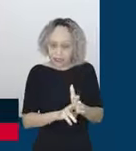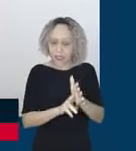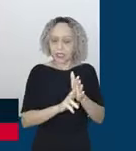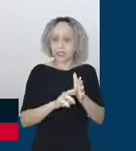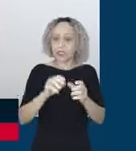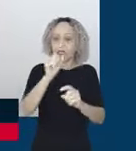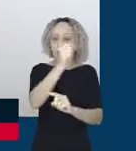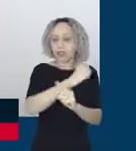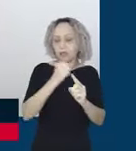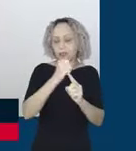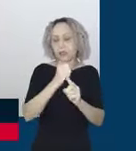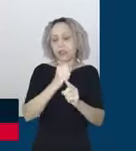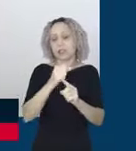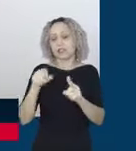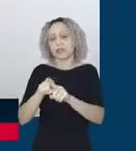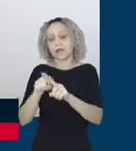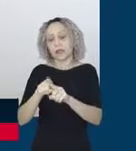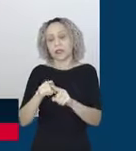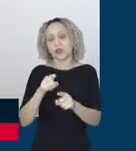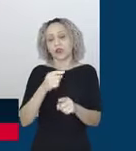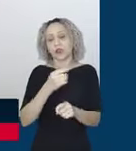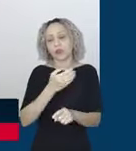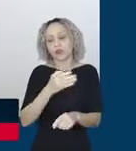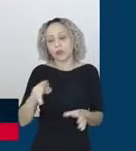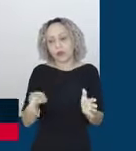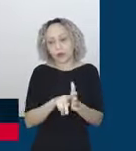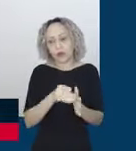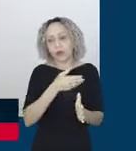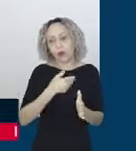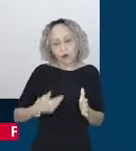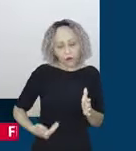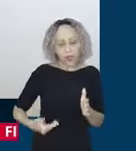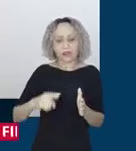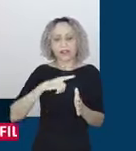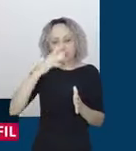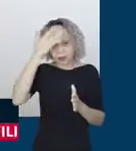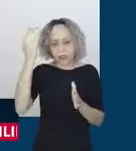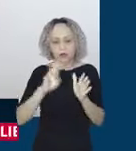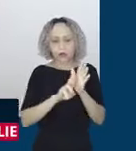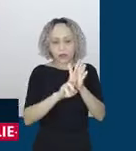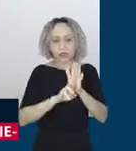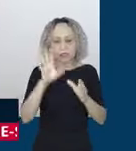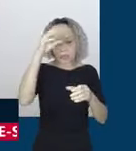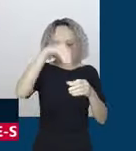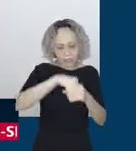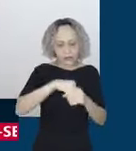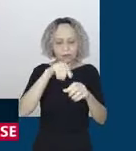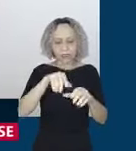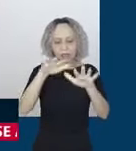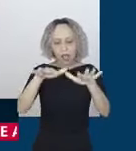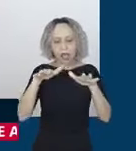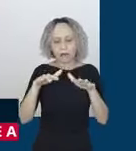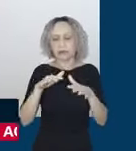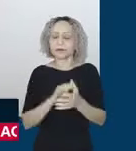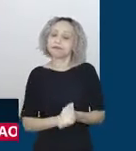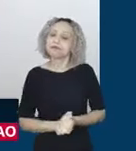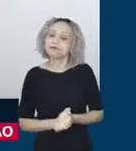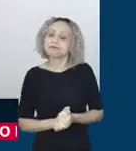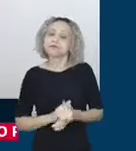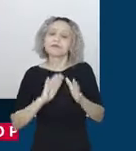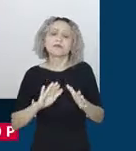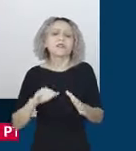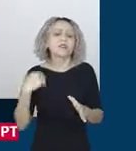representantes, naturalmente, do governo, que todos mostram que nós temos que ter políticas para, de